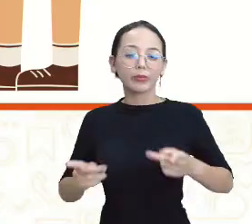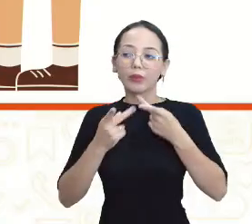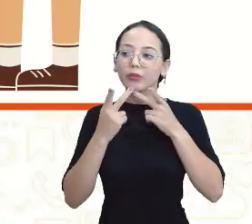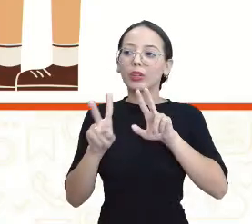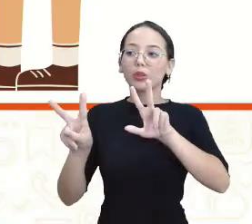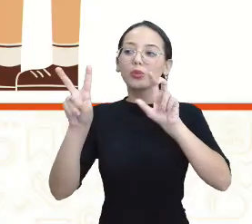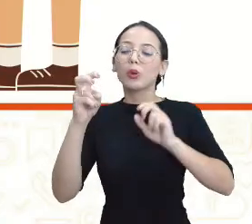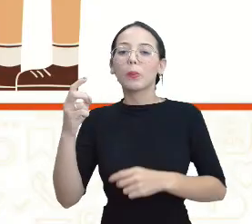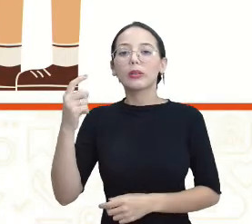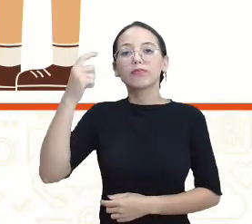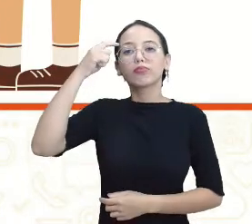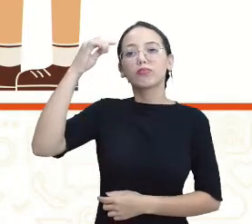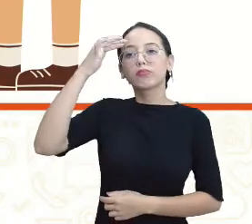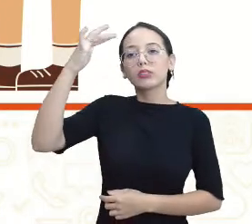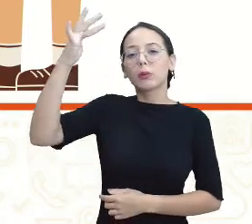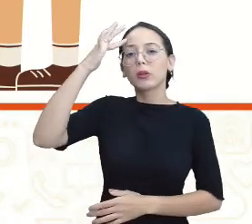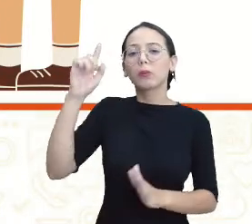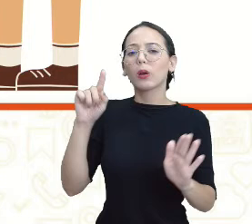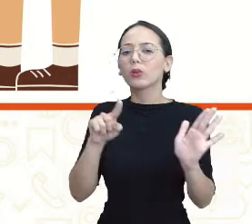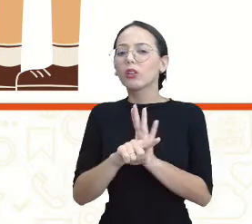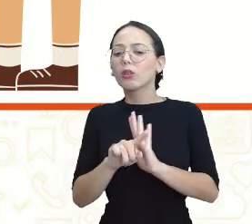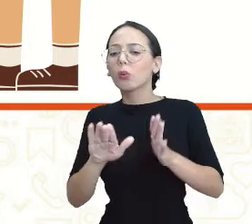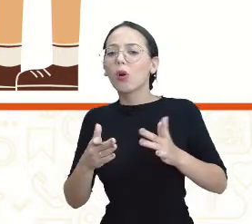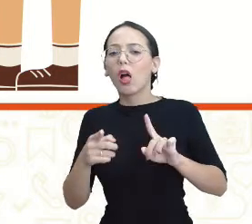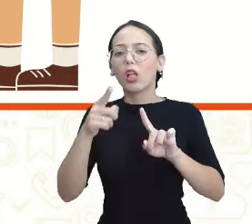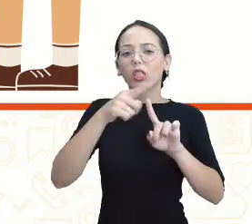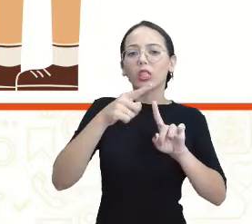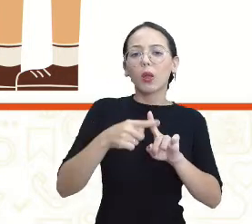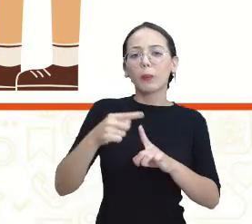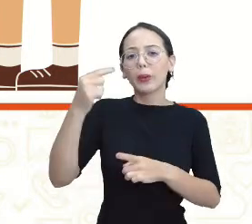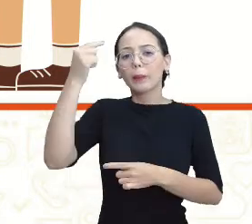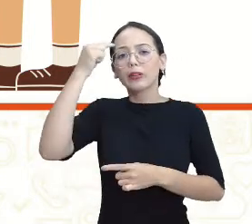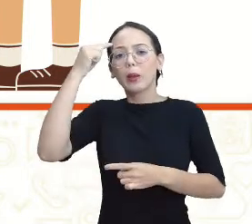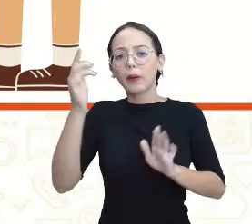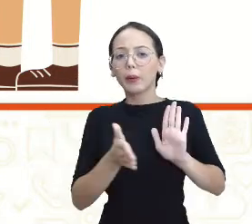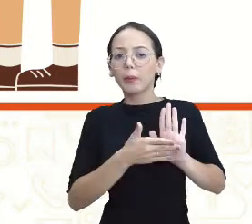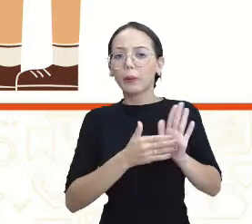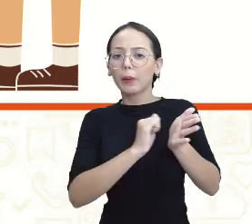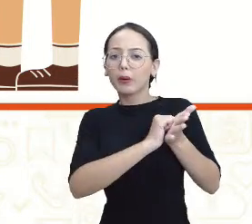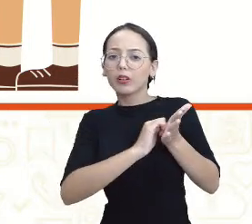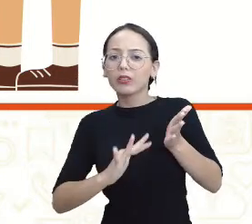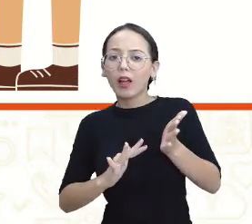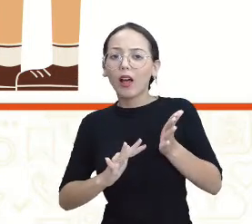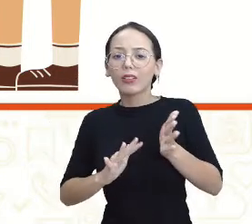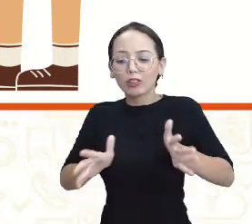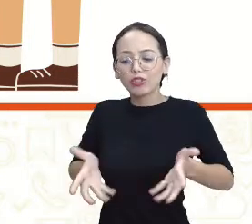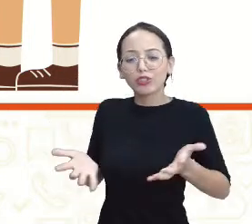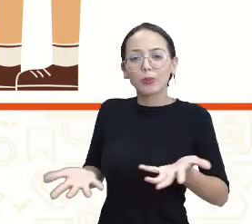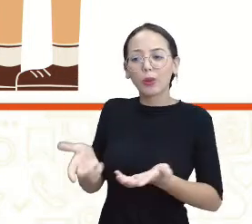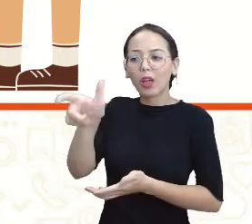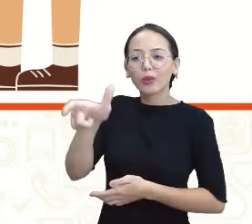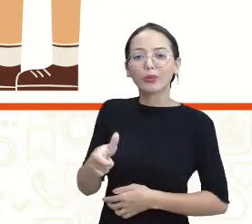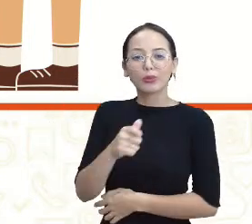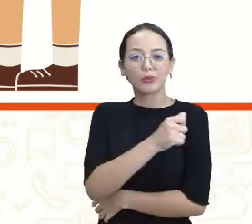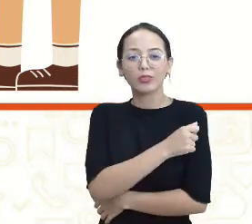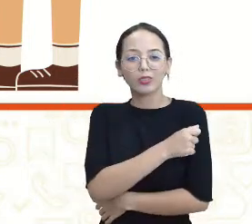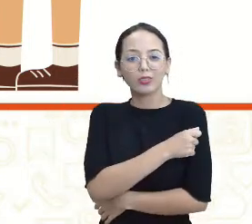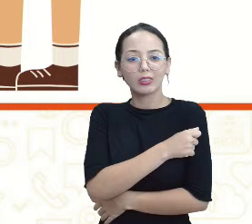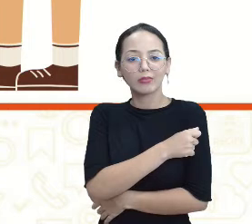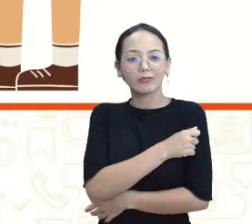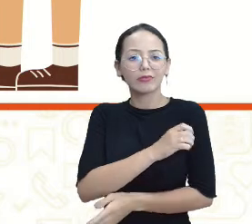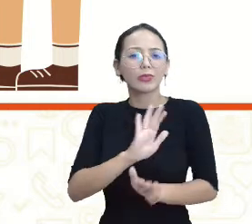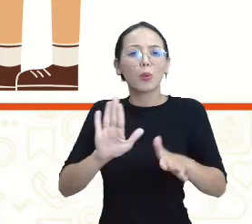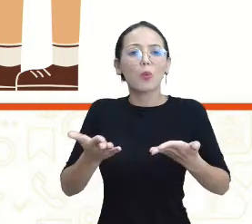pensamento, que tipo de pensamento, a atividade que você está propondo, está precipitando no estudante, né? Que tipo